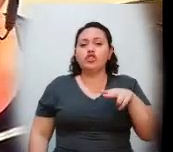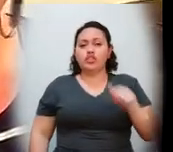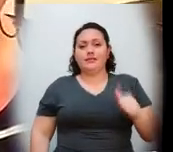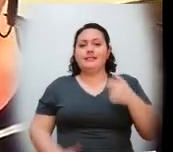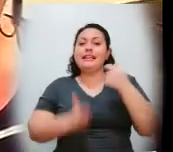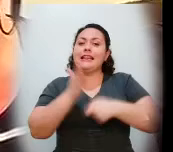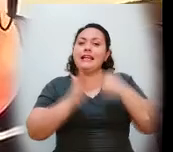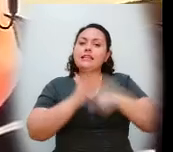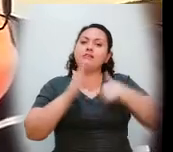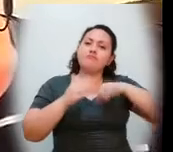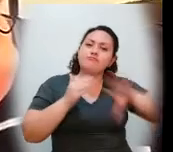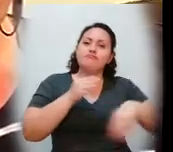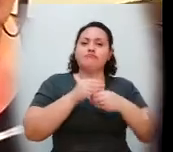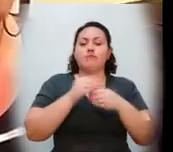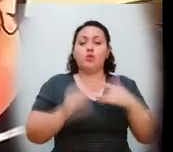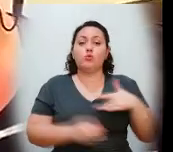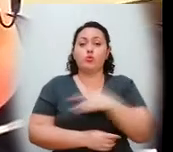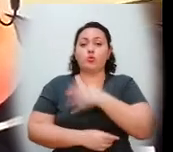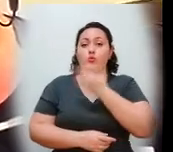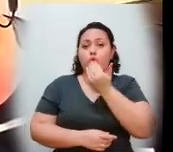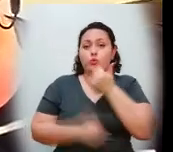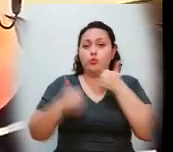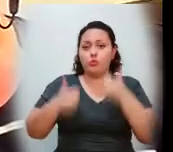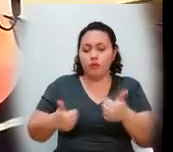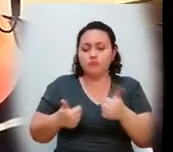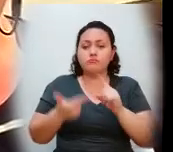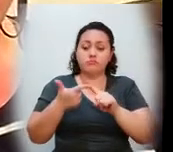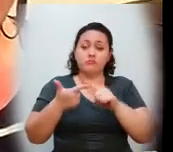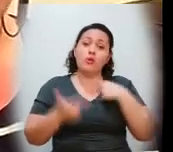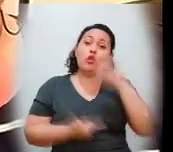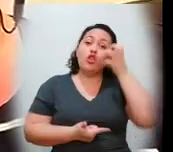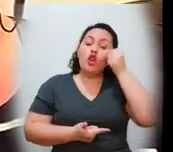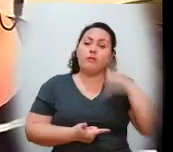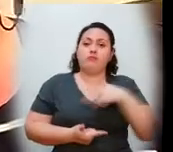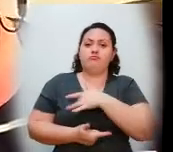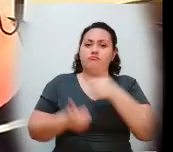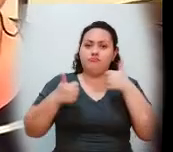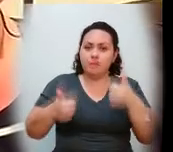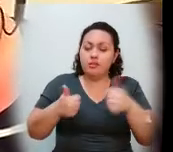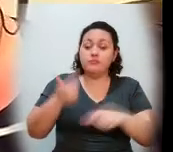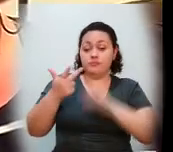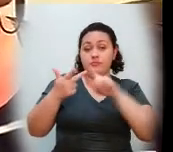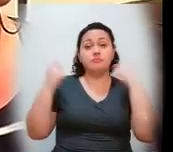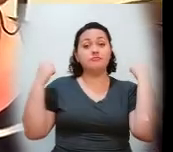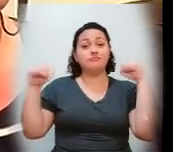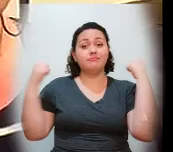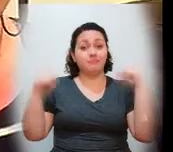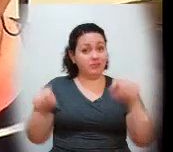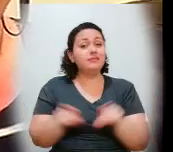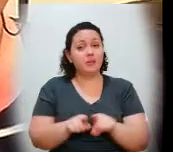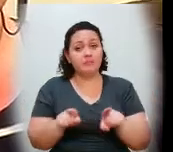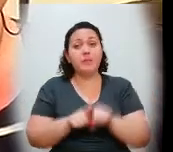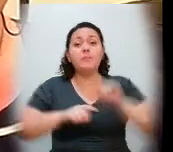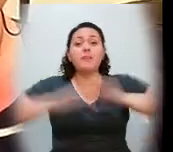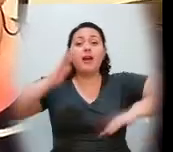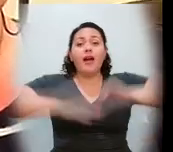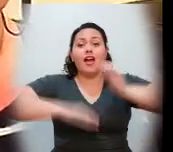também consiga incluir uma rotina alimentar, a rotina isso. de dormir e a rotina e a prática de exercícios